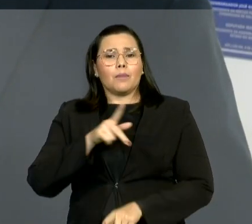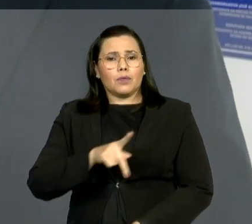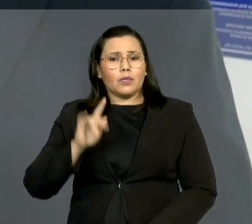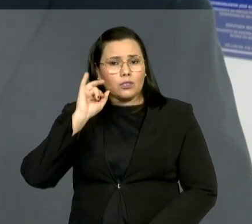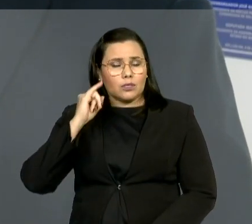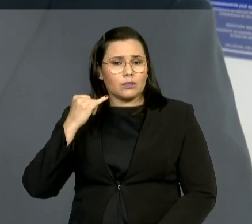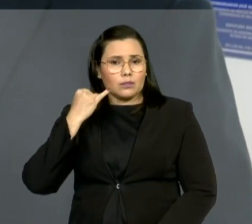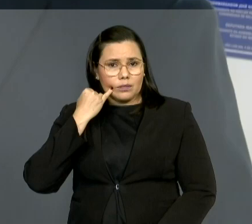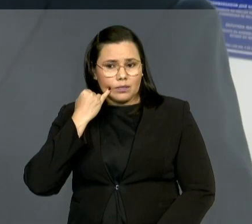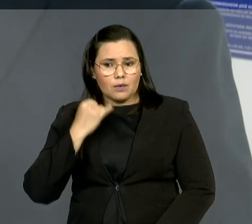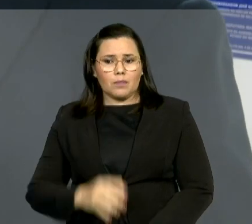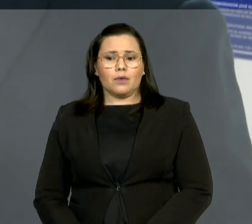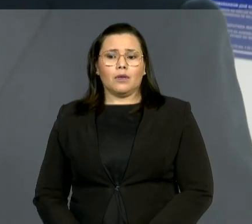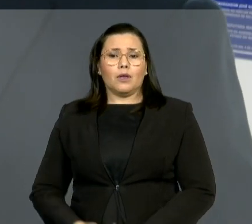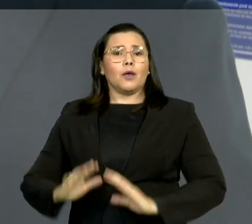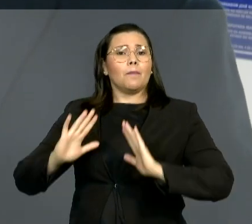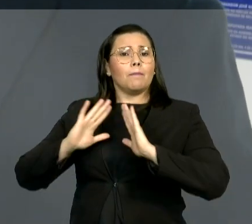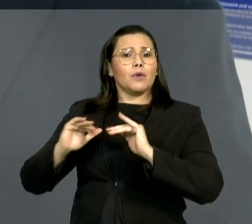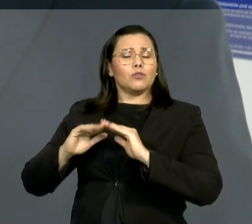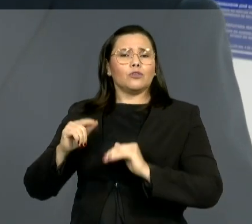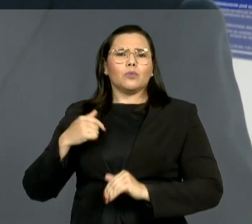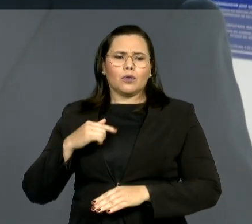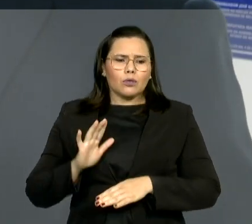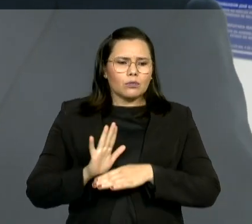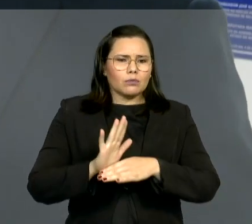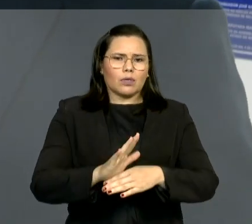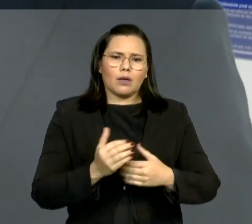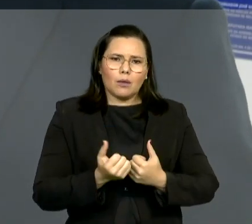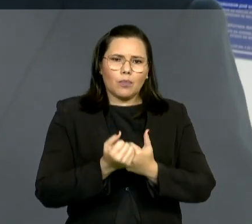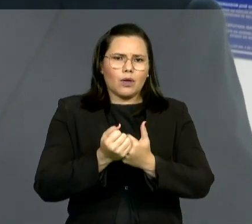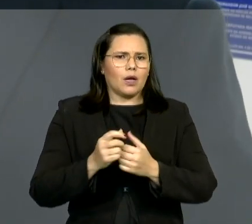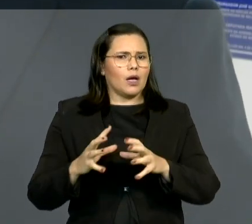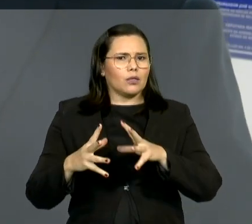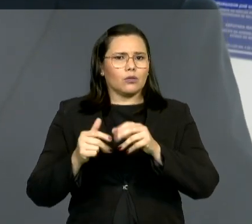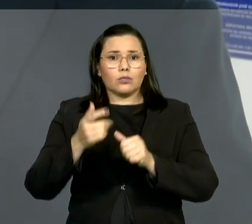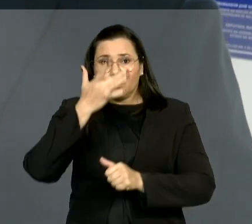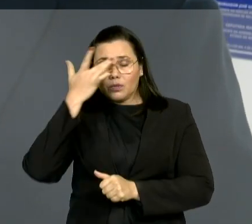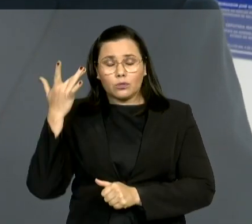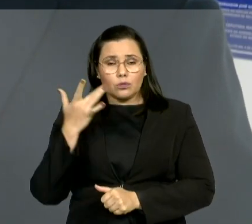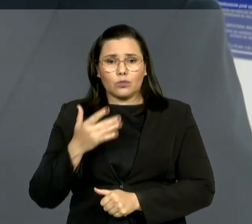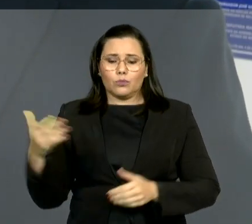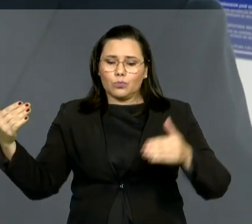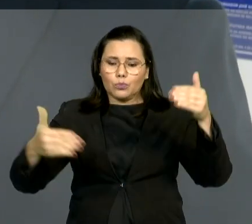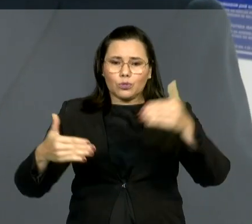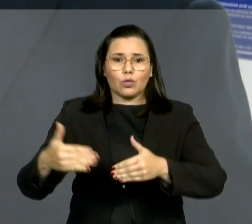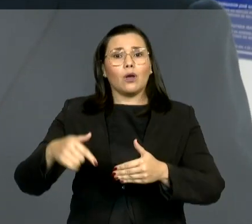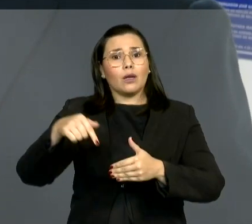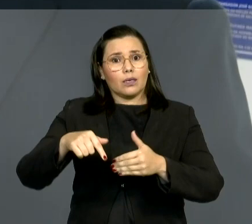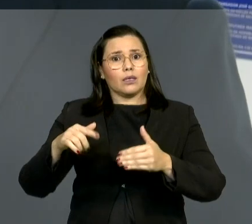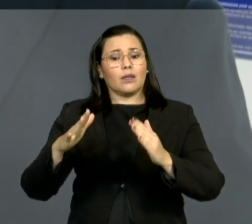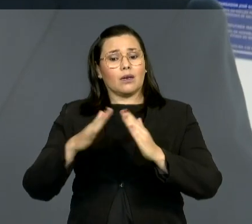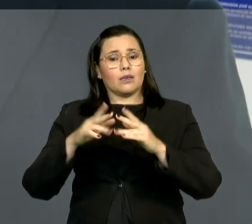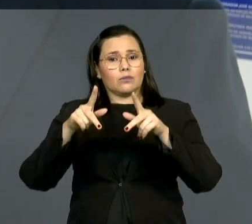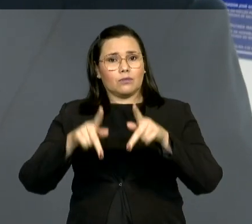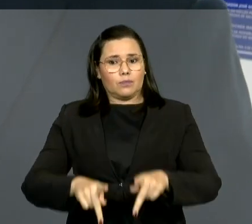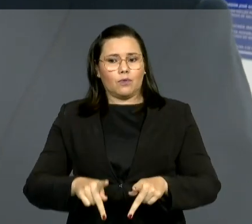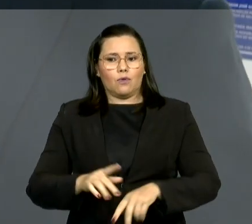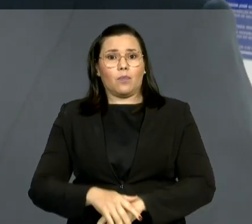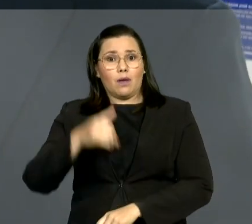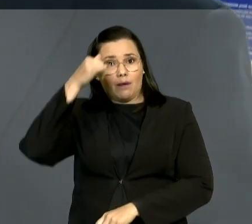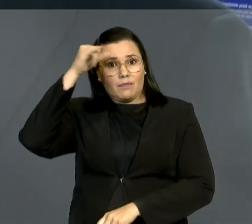deputada Iracema Vale, para dar todo o conforto à população, às pessoas que aqui adentram a Casa do Povo, evitando que fique no